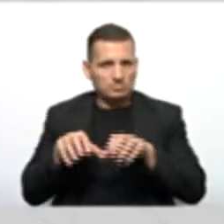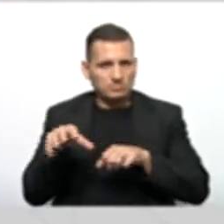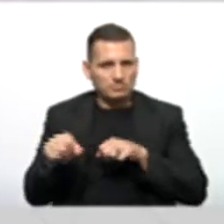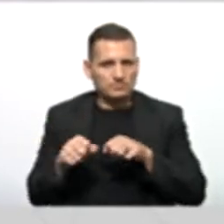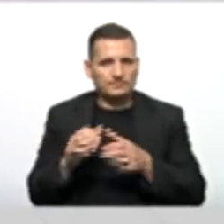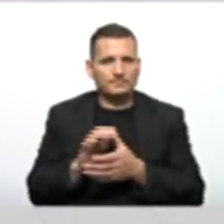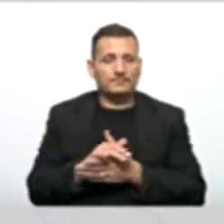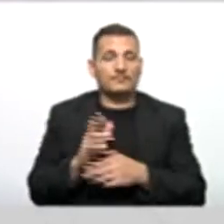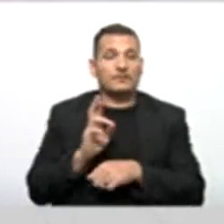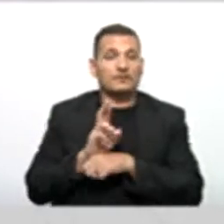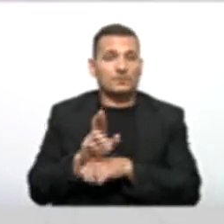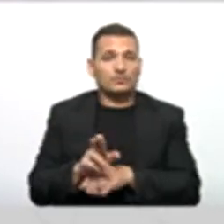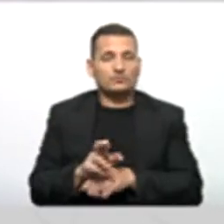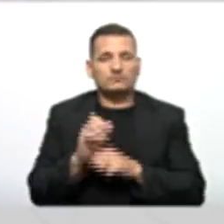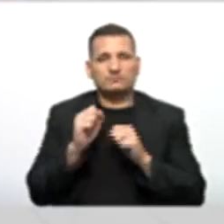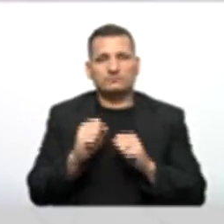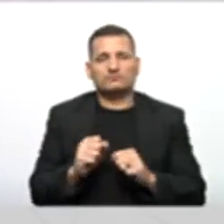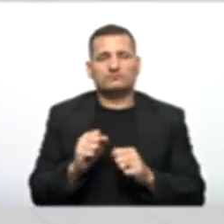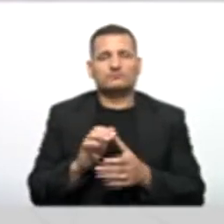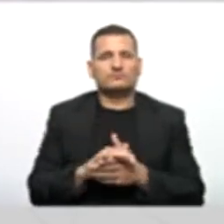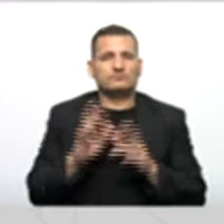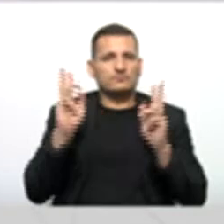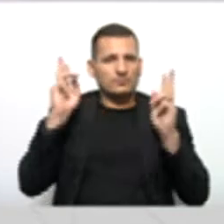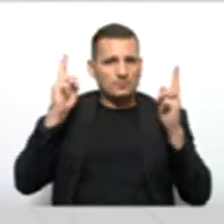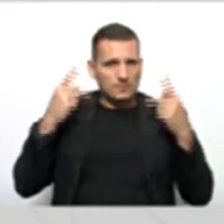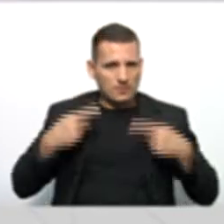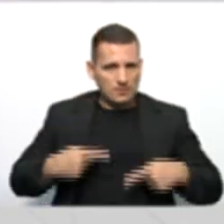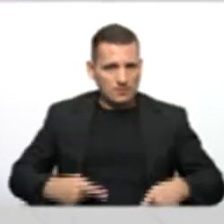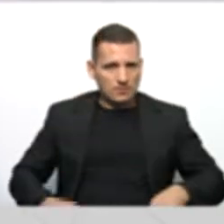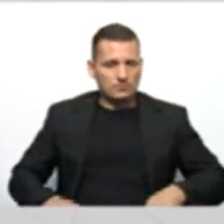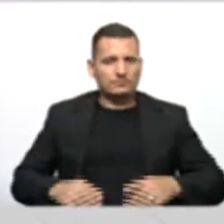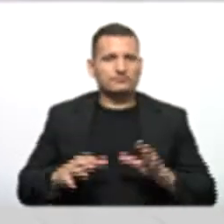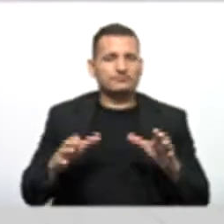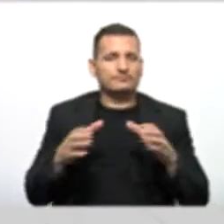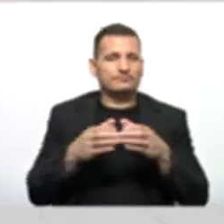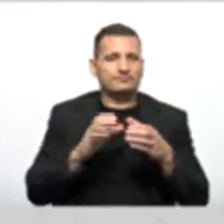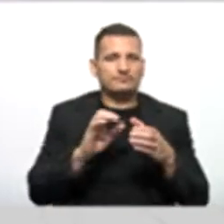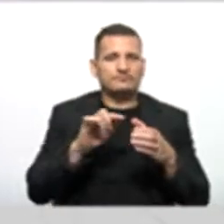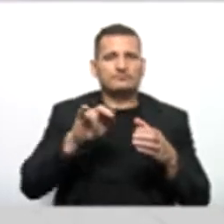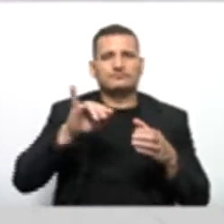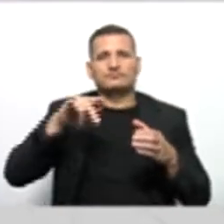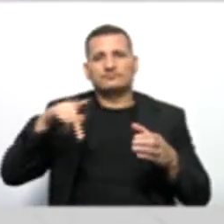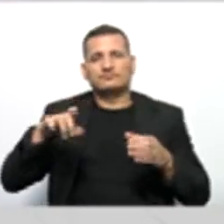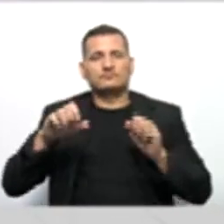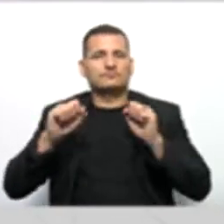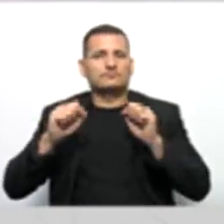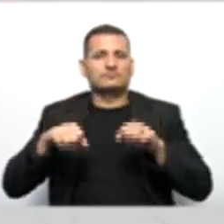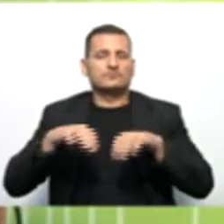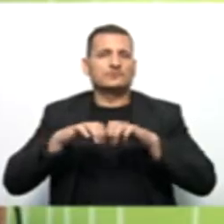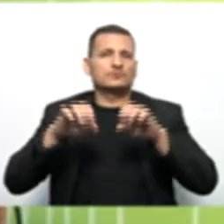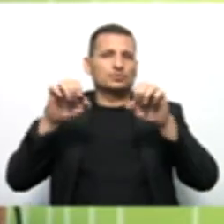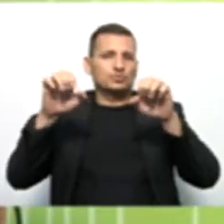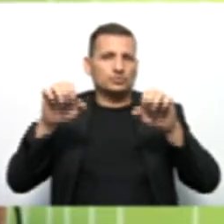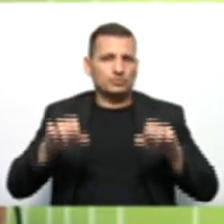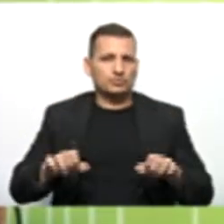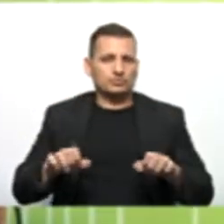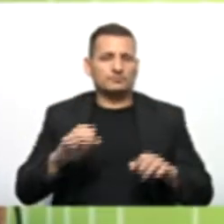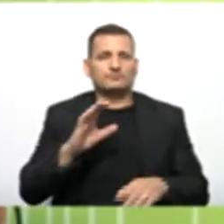esses recursos podem ser os recursos humanos, que aí entra na parte da equipe, pode ser a infraestrutura da minha